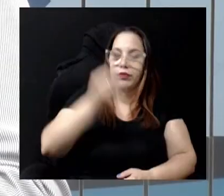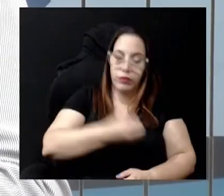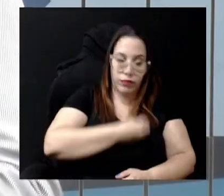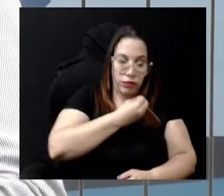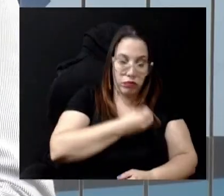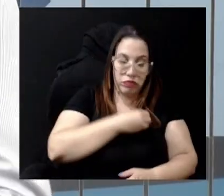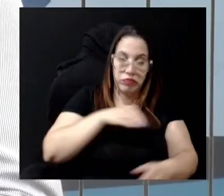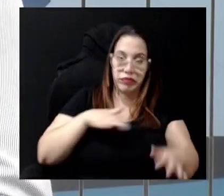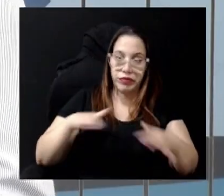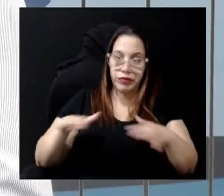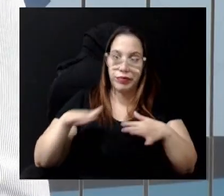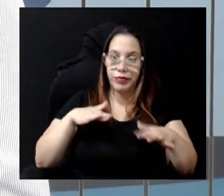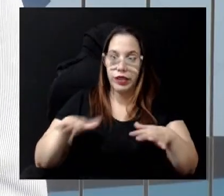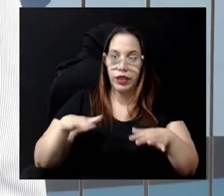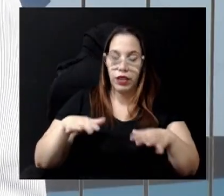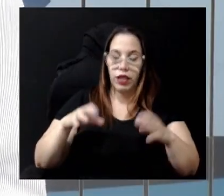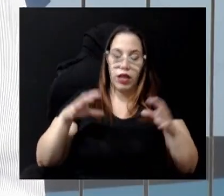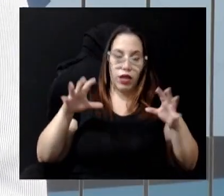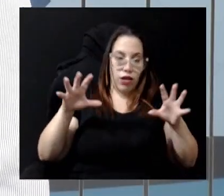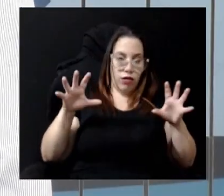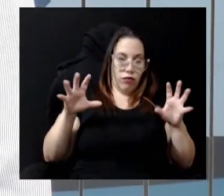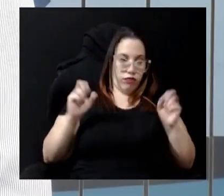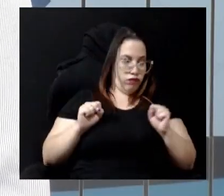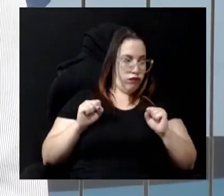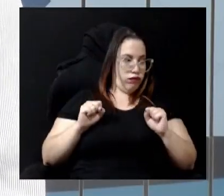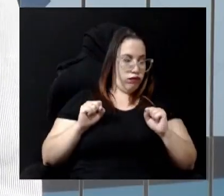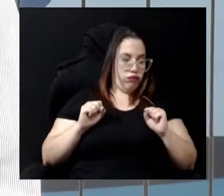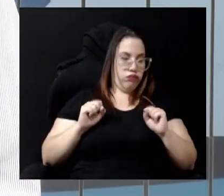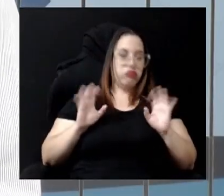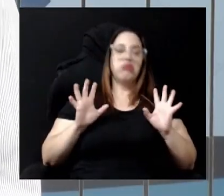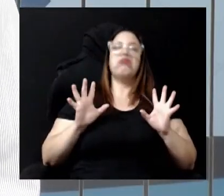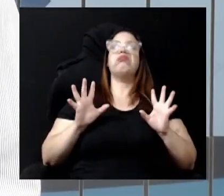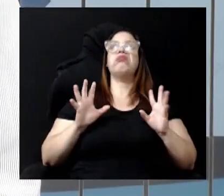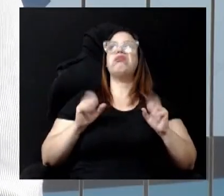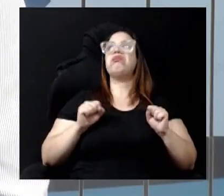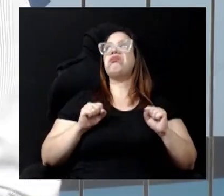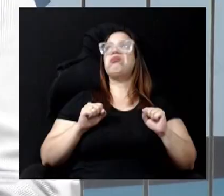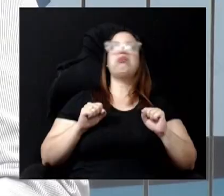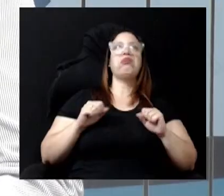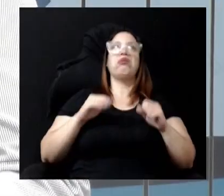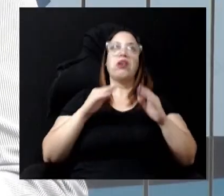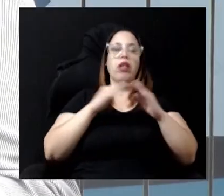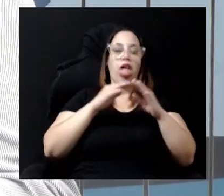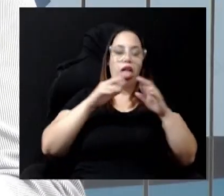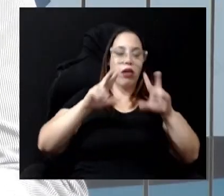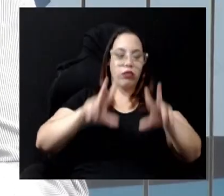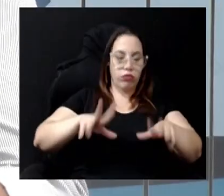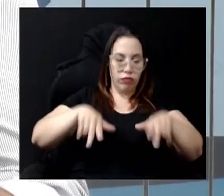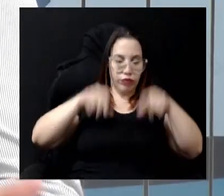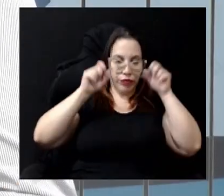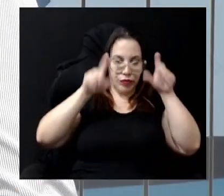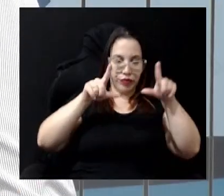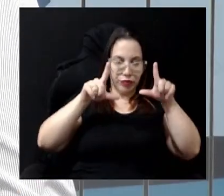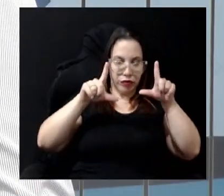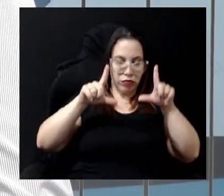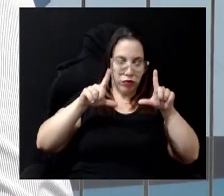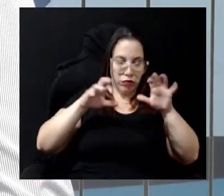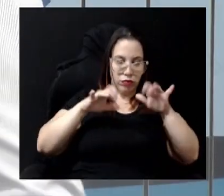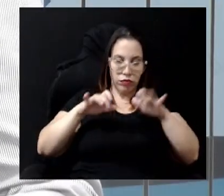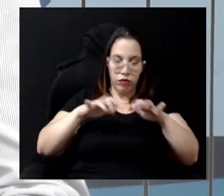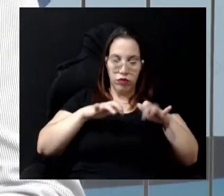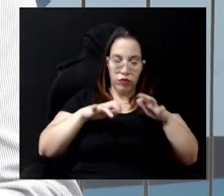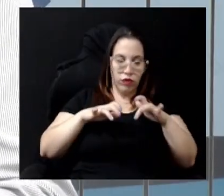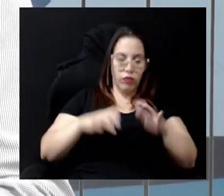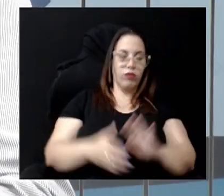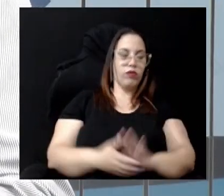muito cômoda de estar dentro de casa, Exato. Sobretudo em função das telas. Então, as pessoas vão se organizando e à medida que a